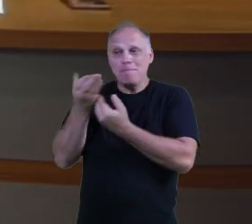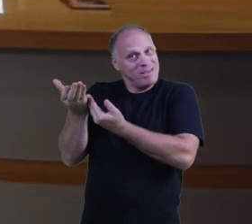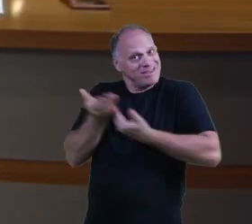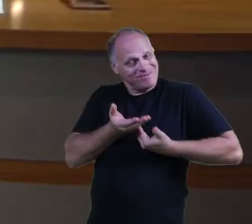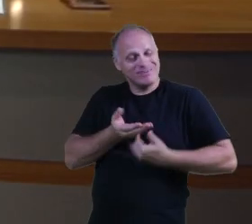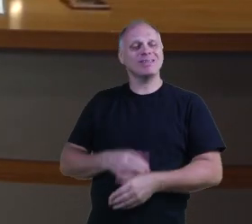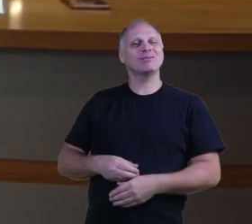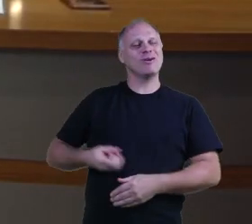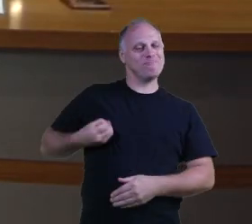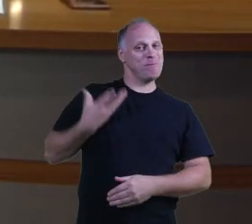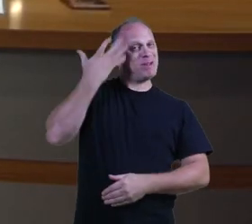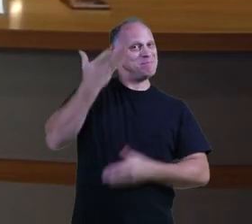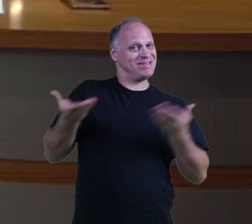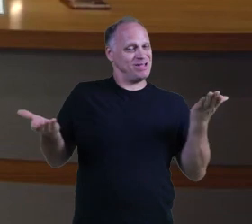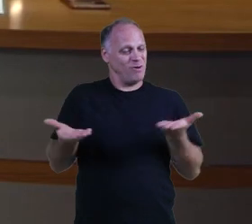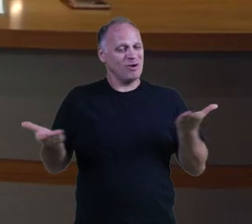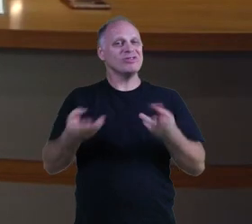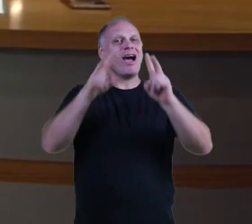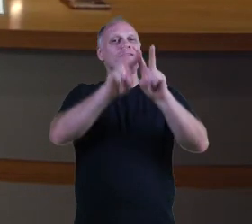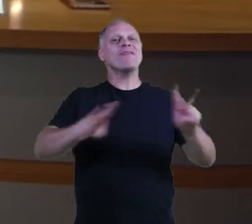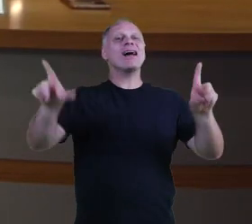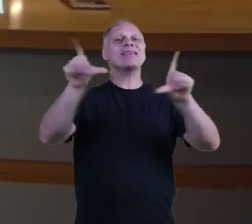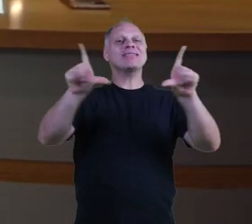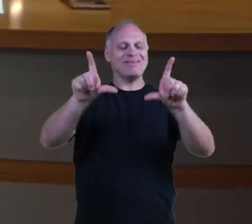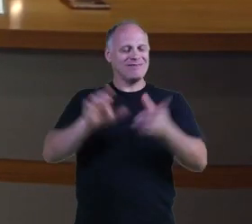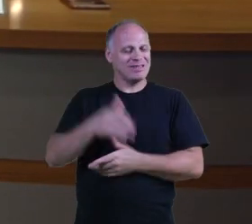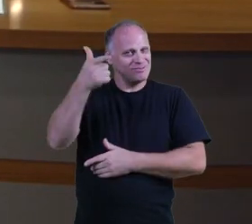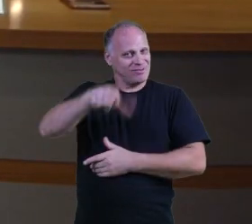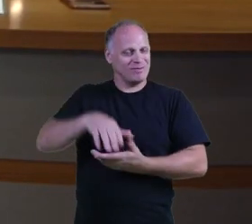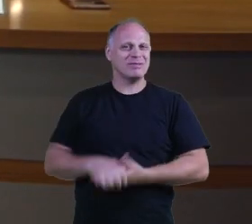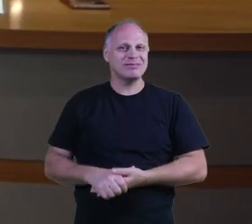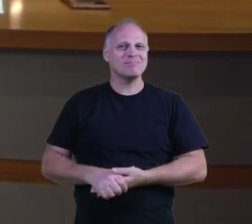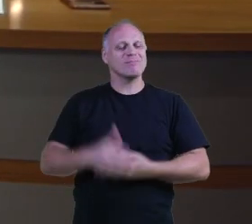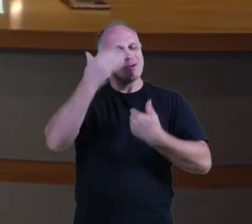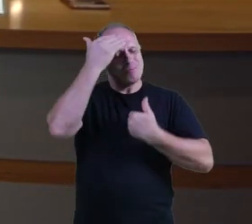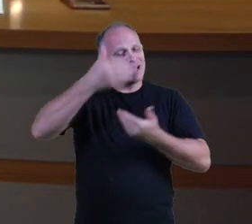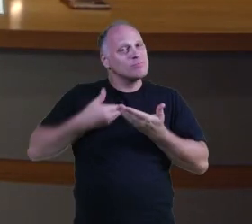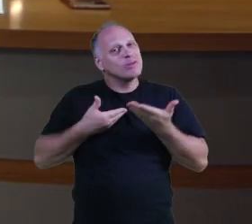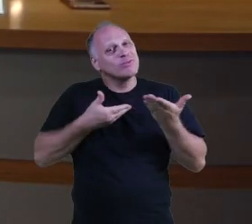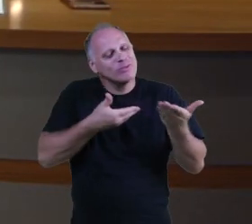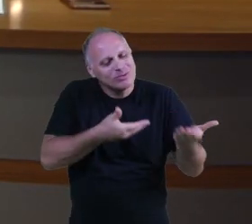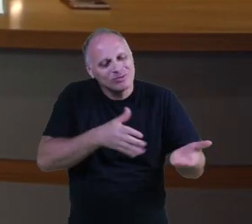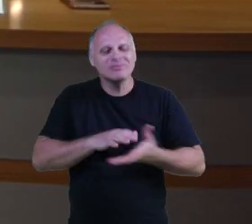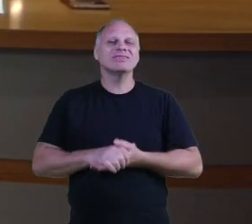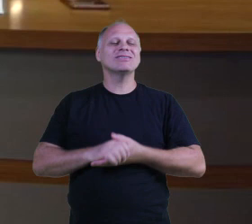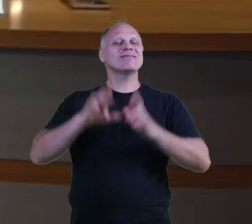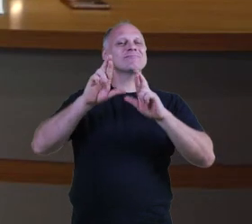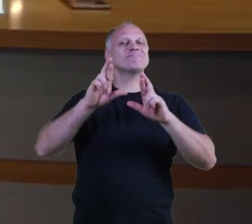sejas bem-vindo a Viver Plenamente e a Vale TV, mais uma vez. Obrigado pelo convite